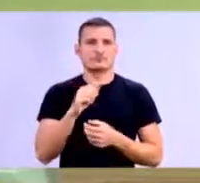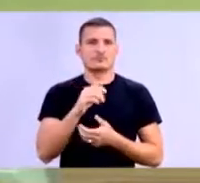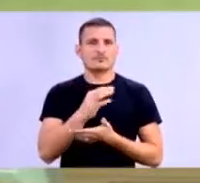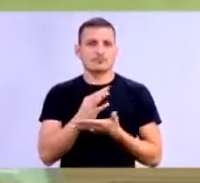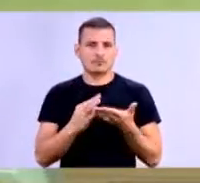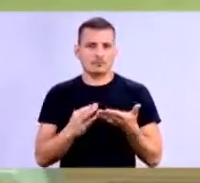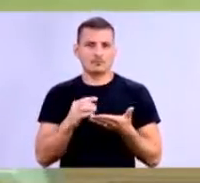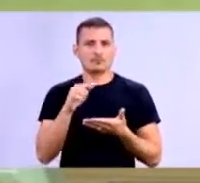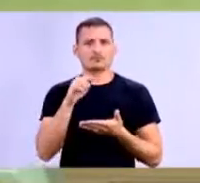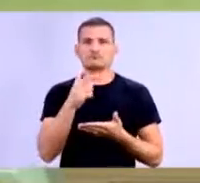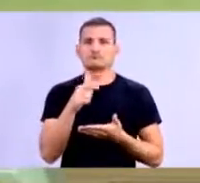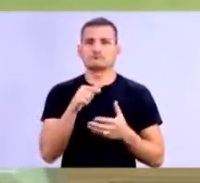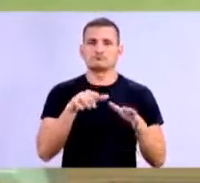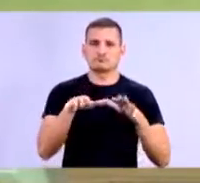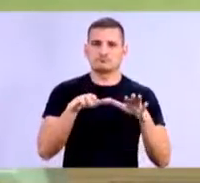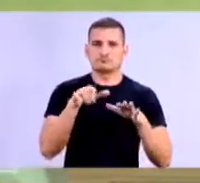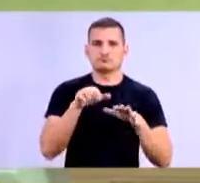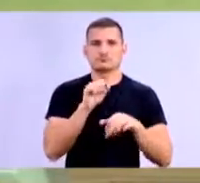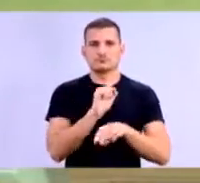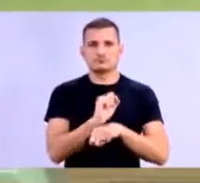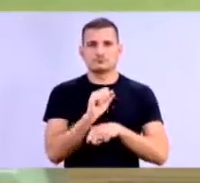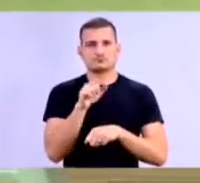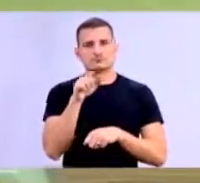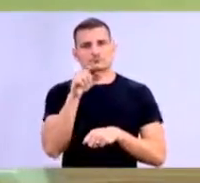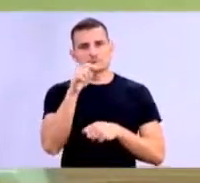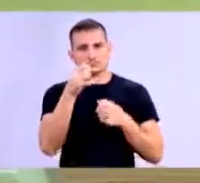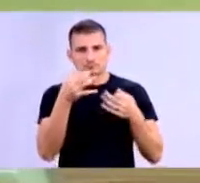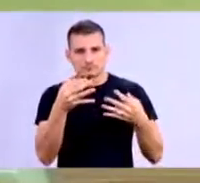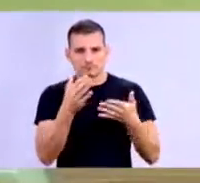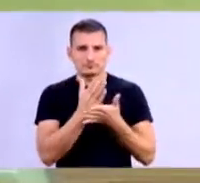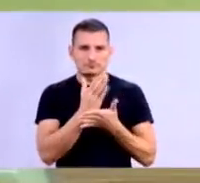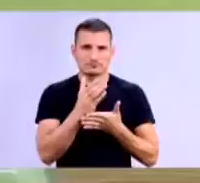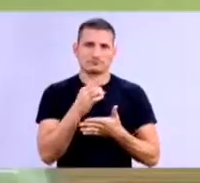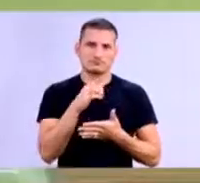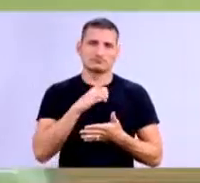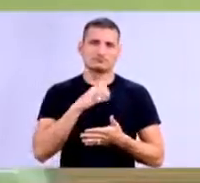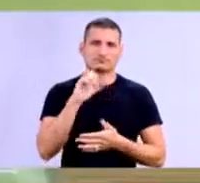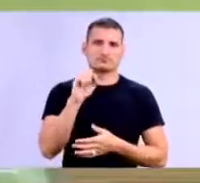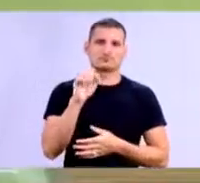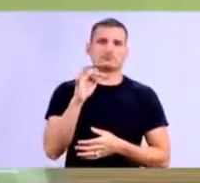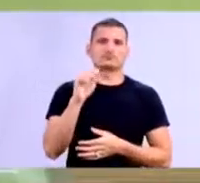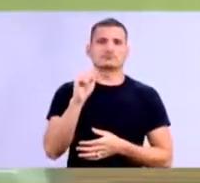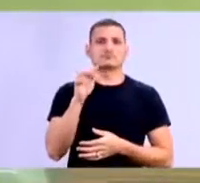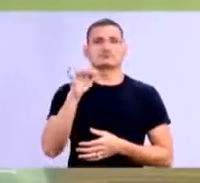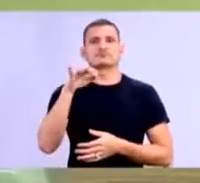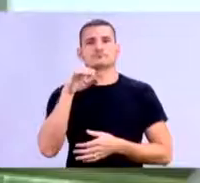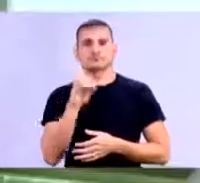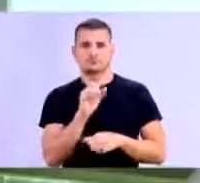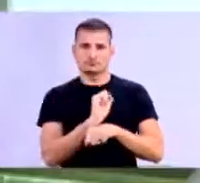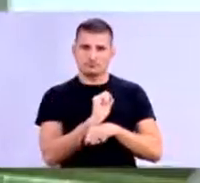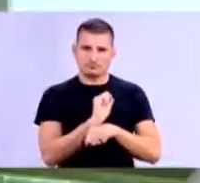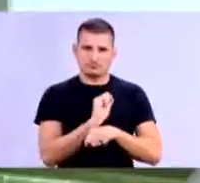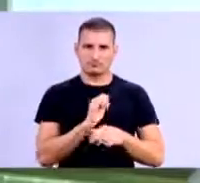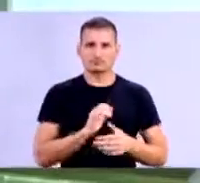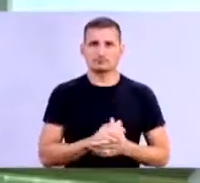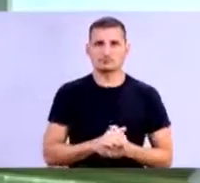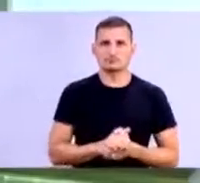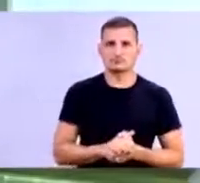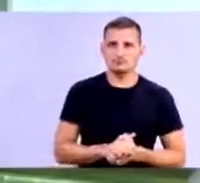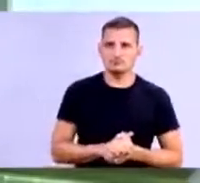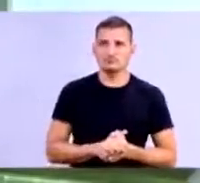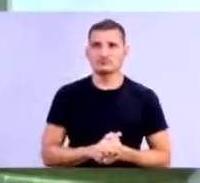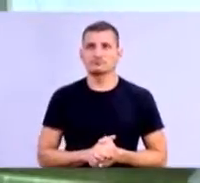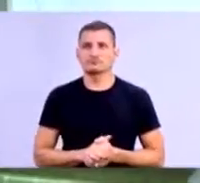tem movimento, ele é parado. Se você vai descrever algo, então há uma estaticidade para que você descreva. Então, a descrição,